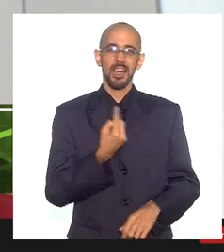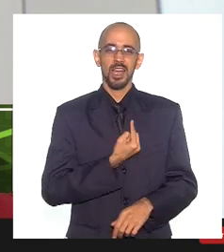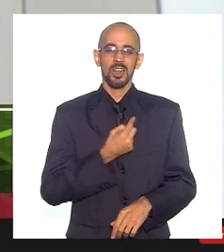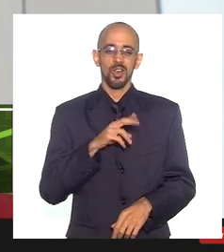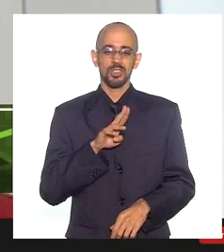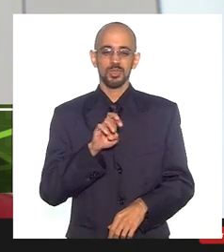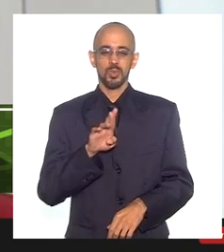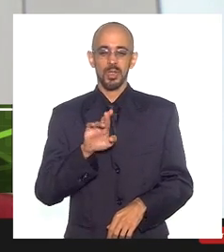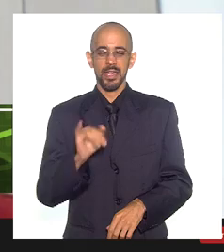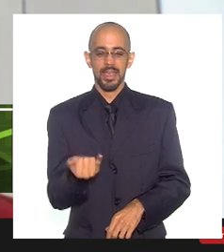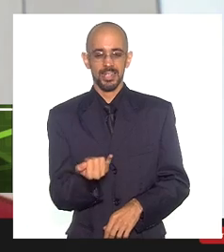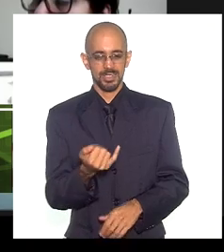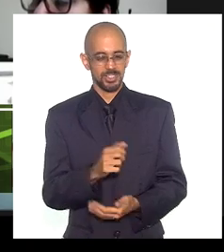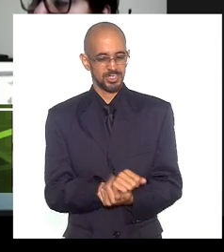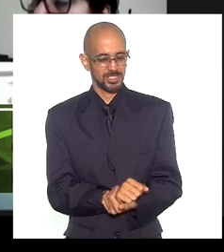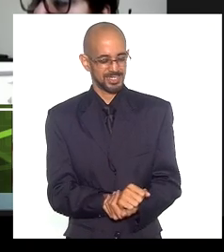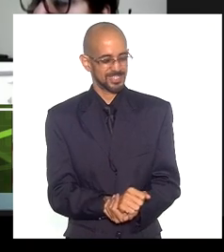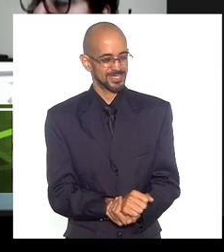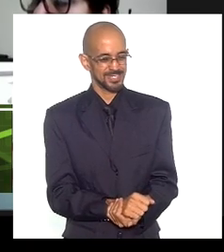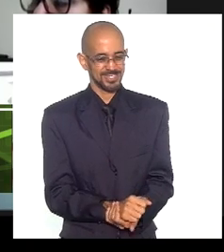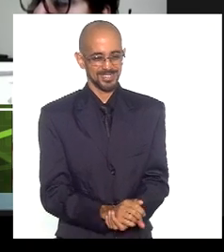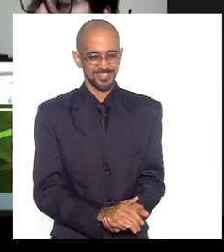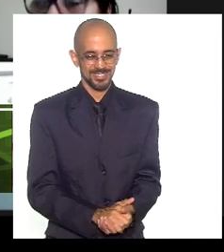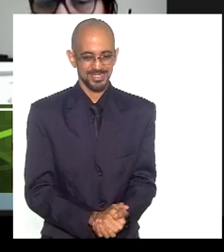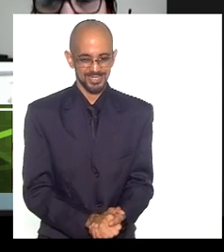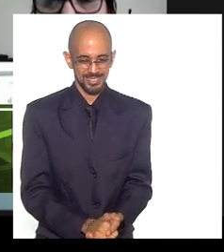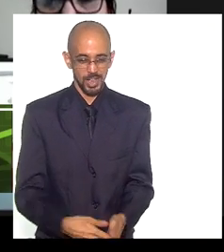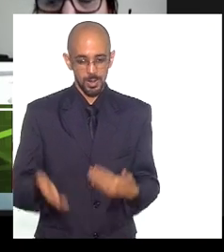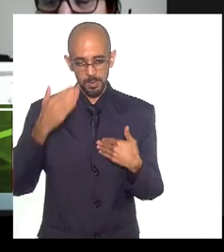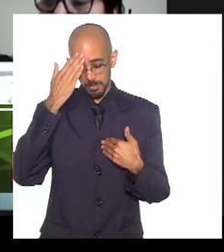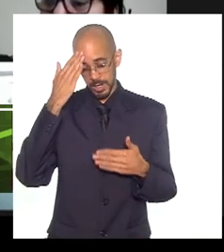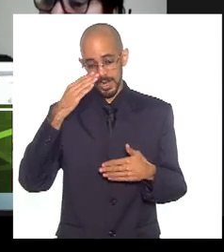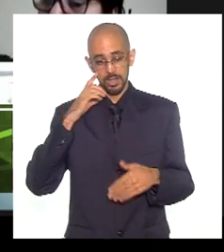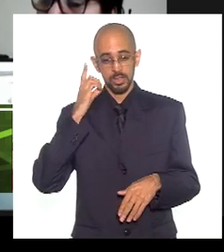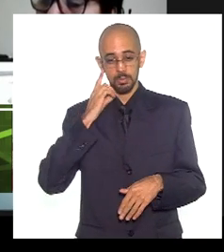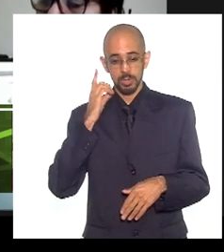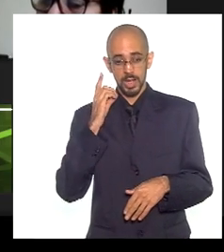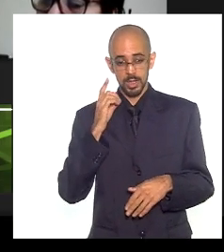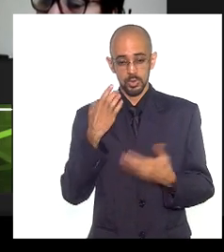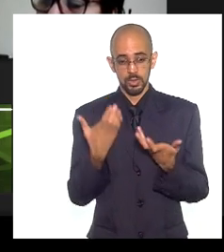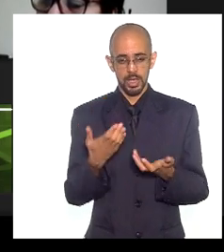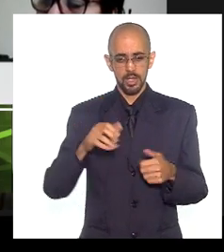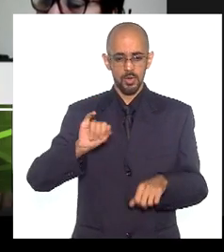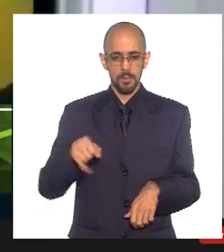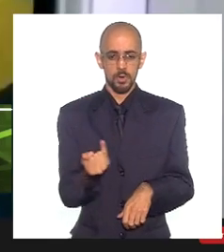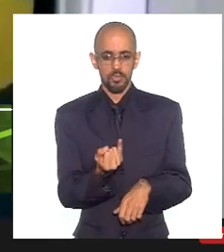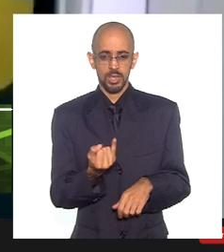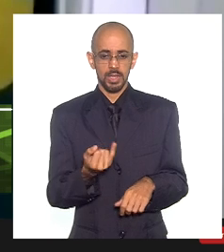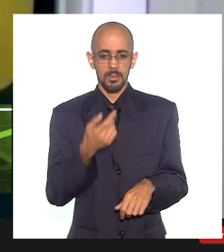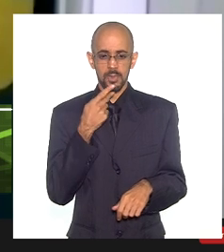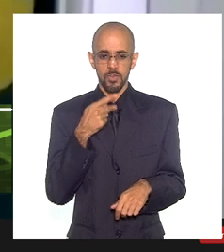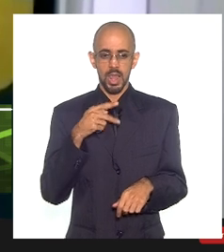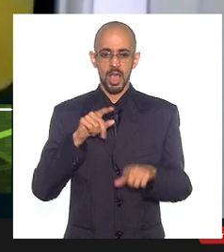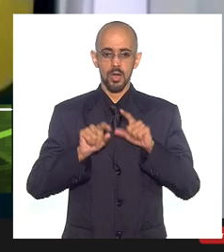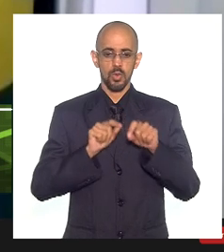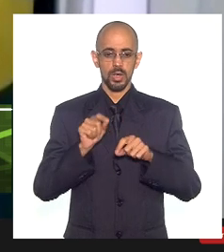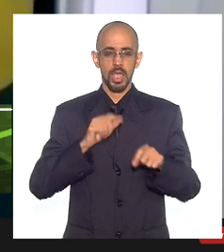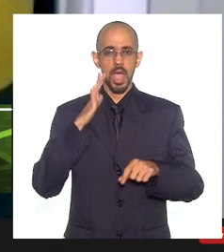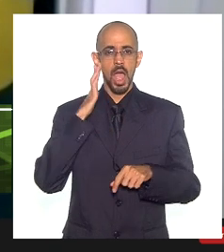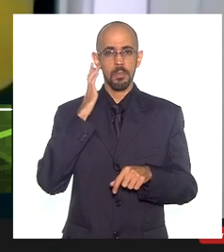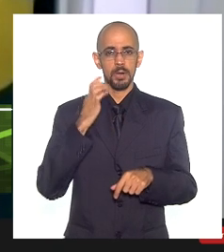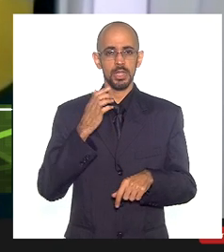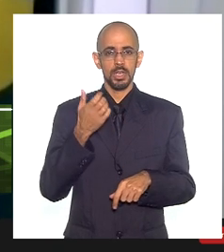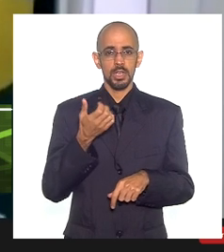forte e garbosa. Obrigado, deputado Flávio Serafini. Eu quero aproveitar a ocasião para dizer que amanhã, às 18